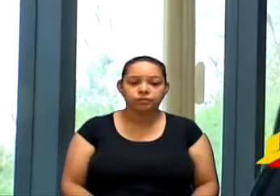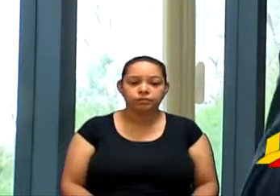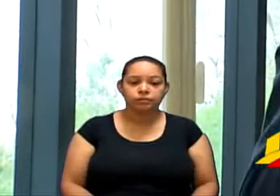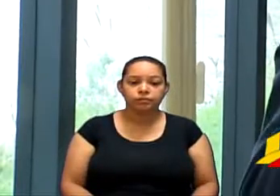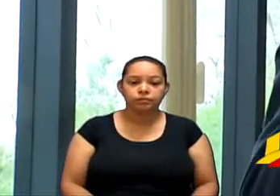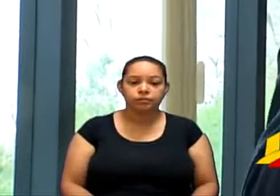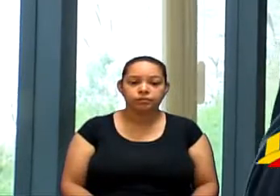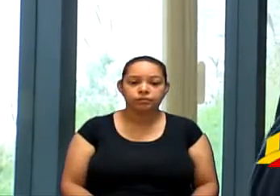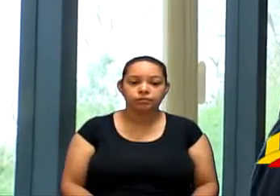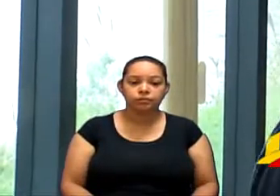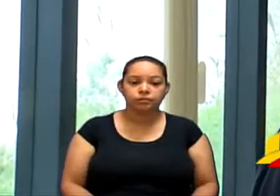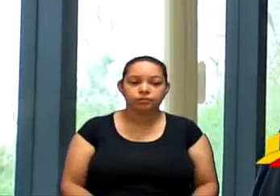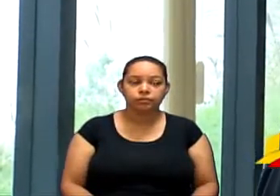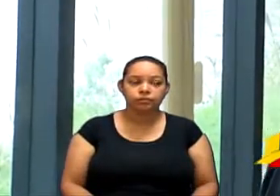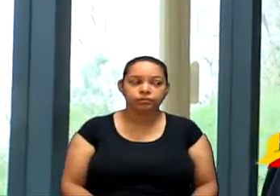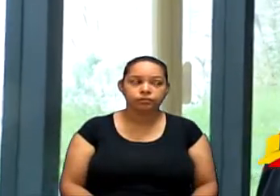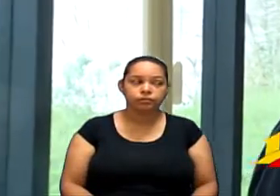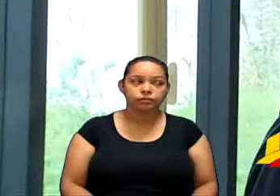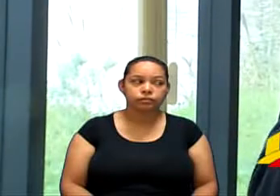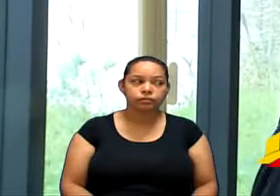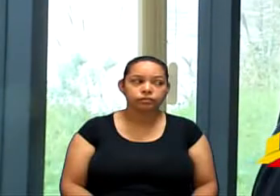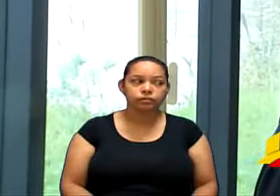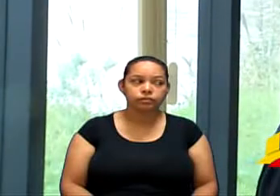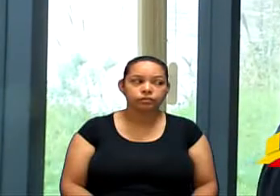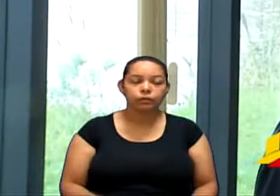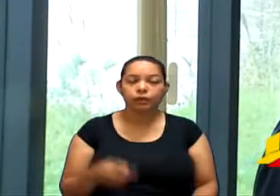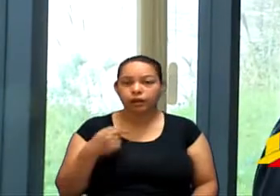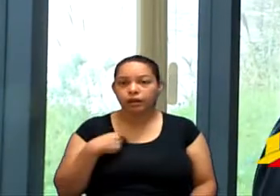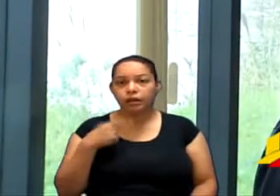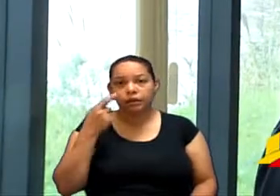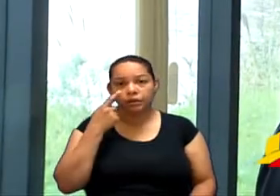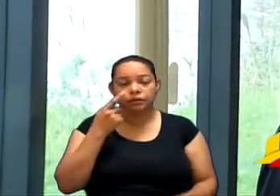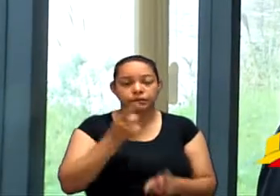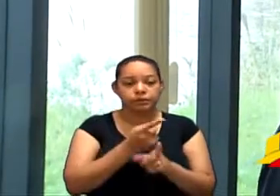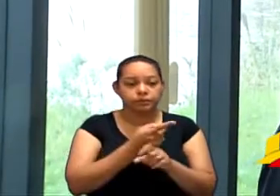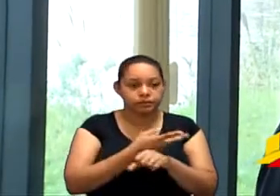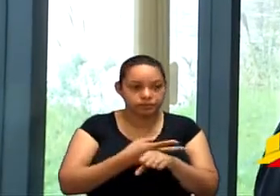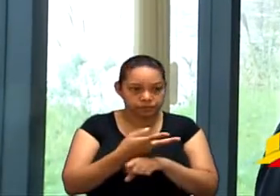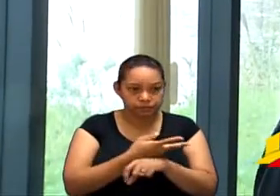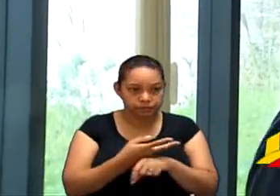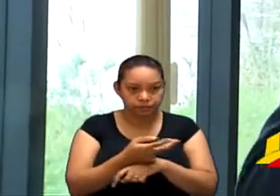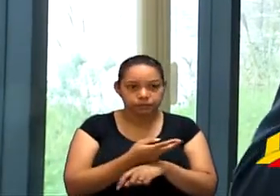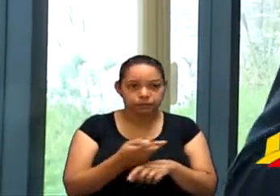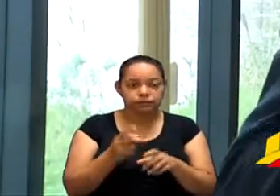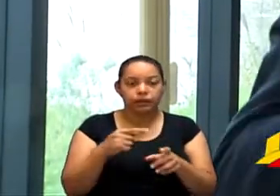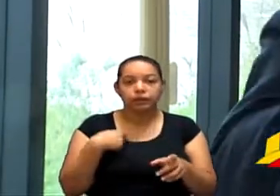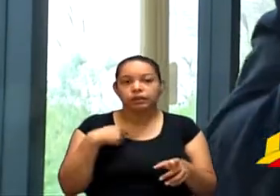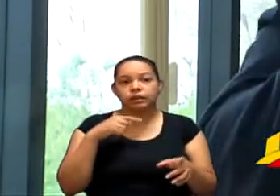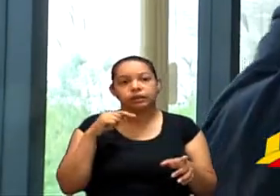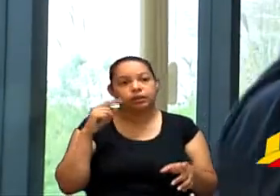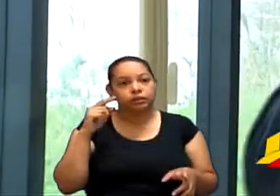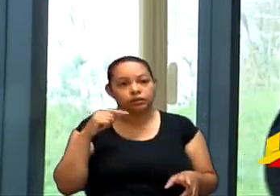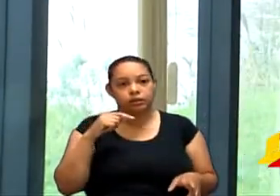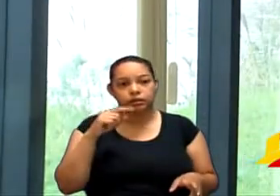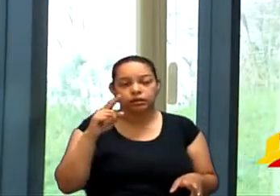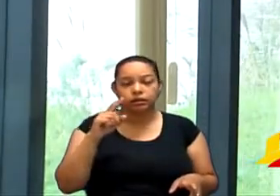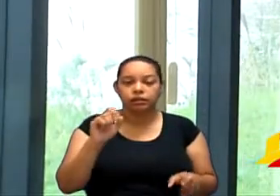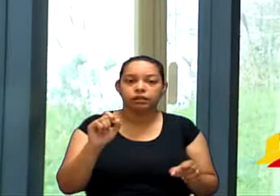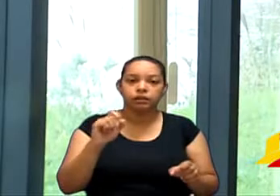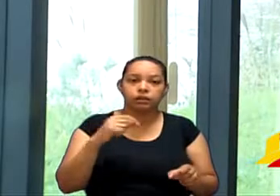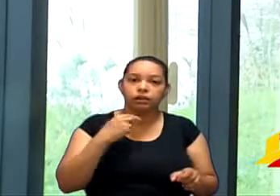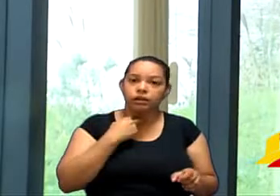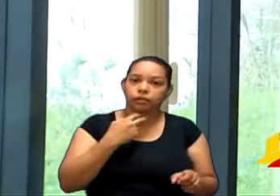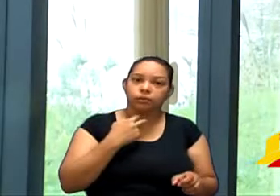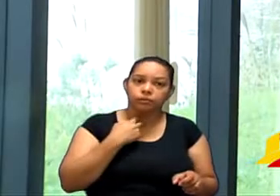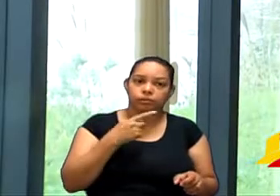esse da referida consultora eu pelo menos verifiquei da minha parte falei não tem embasamento para mim ela deu embasamento